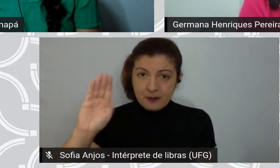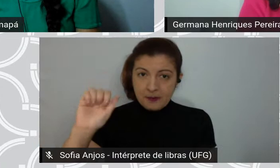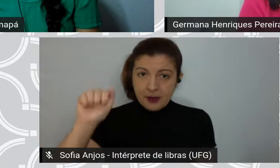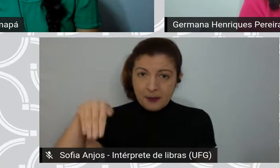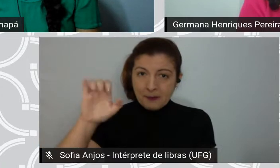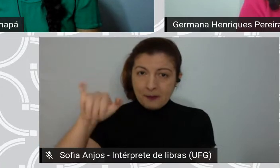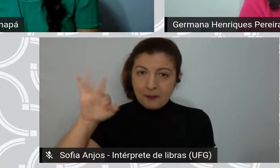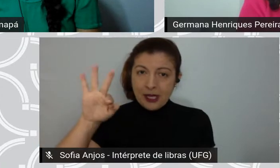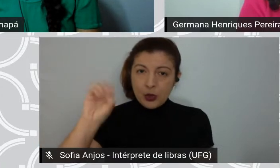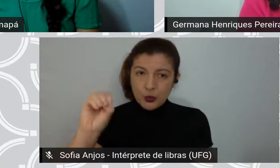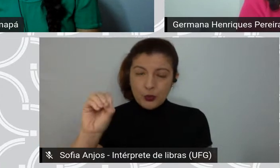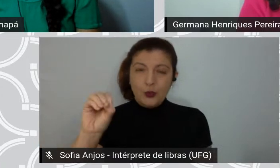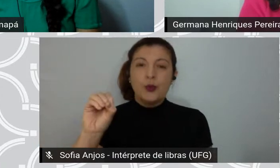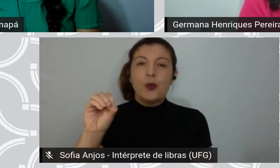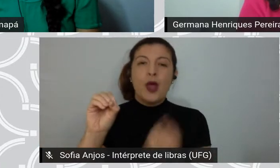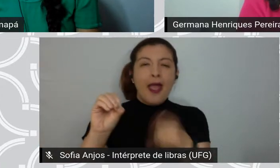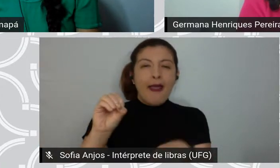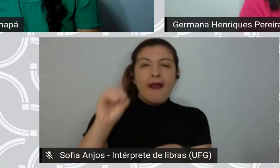como